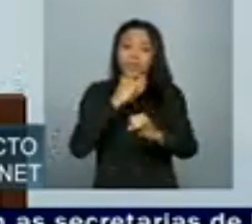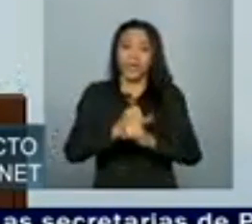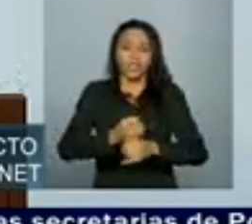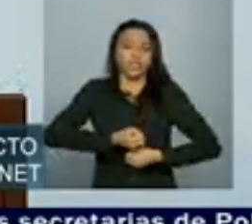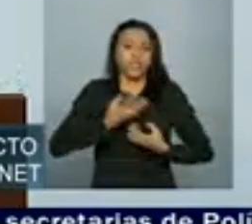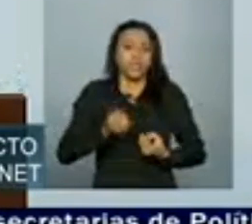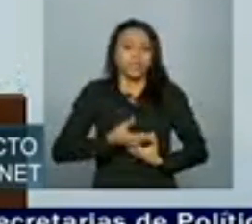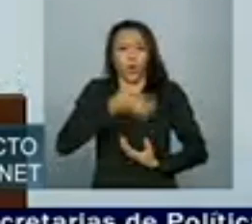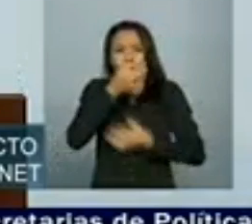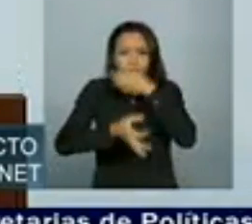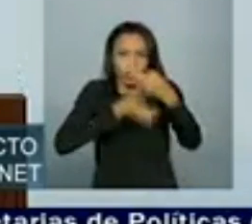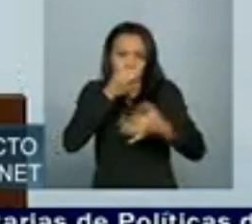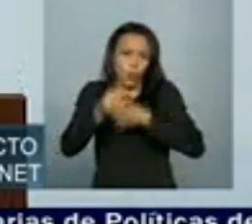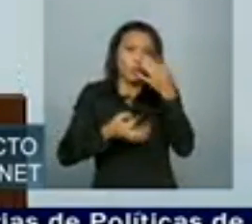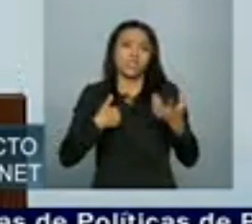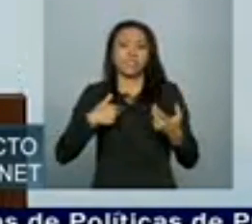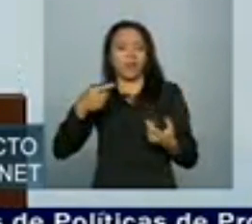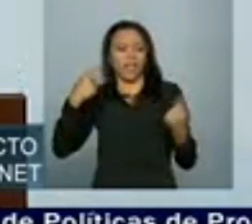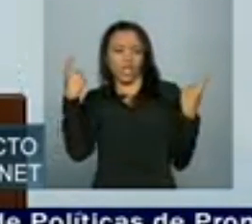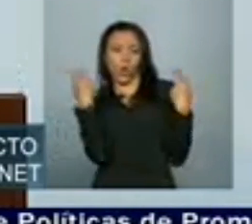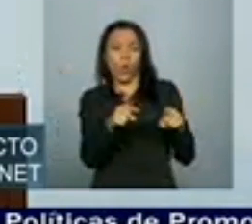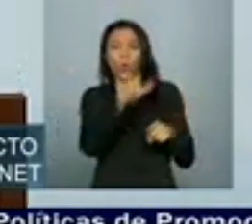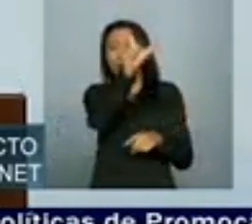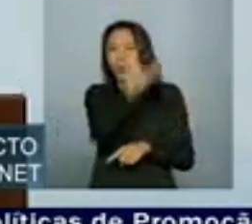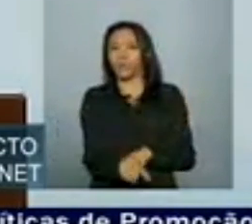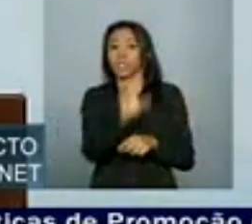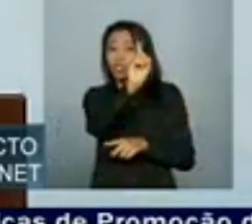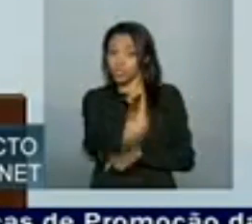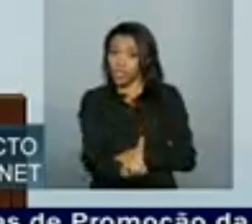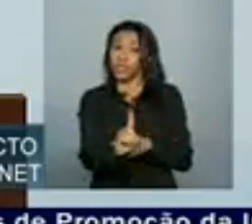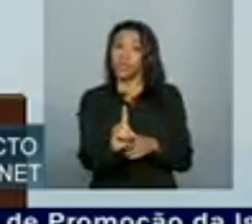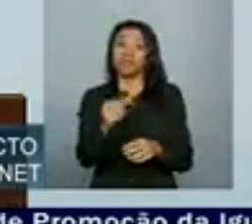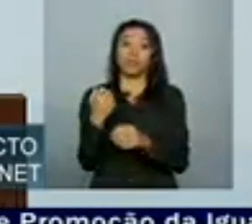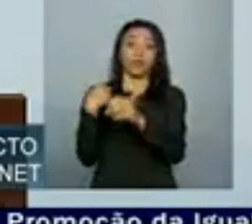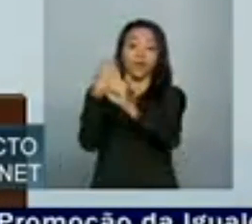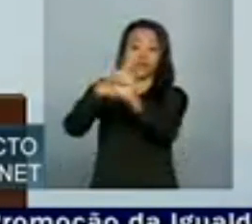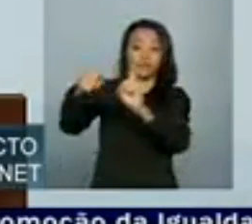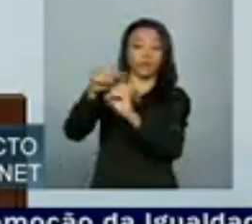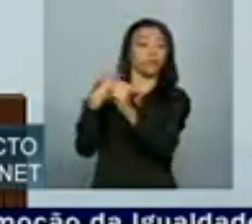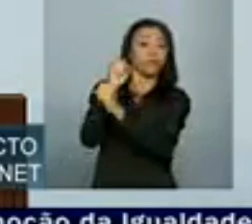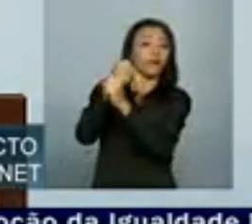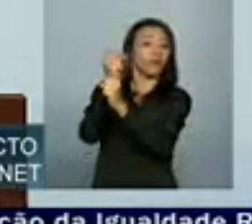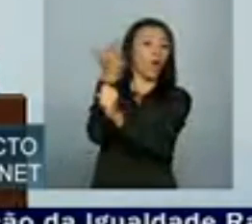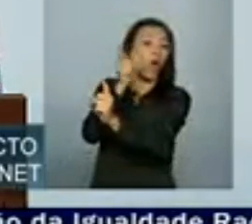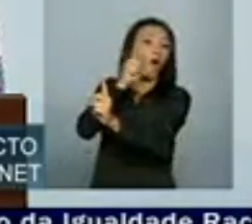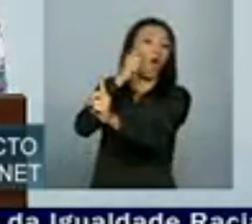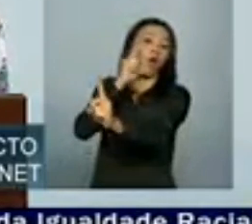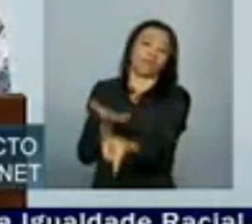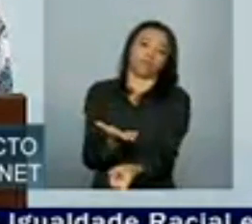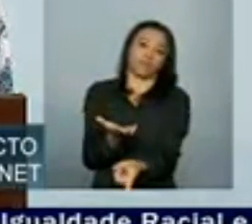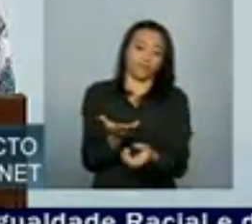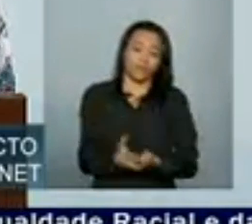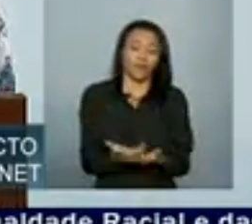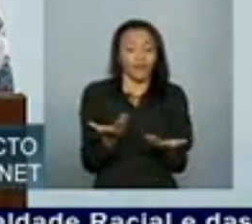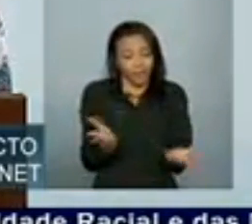para desrespeitar direitos consagrados pela civilização. Esse é o desafio que